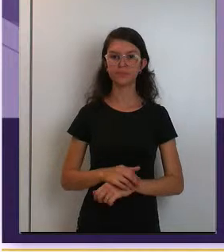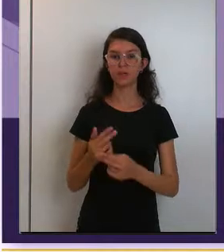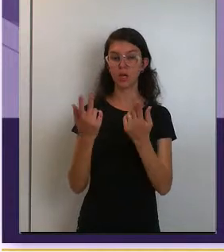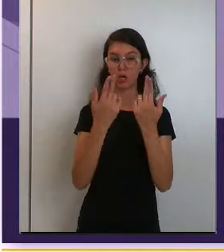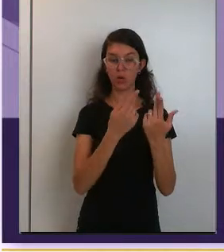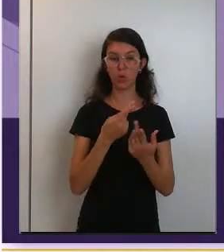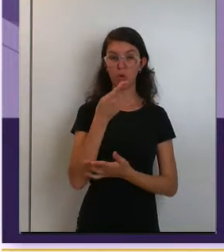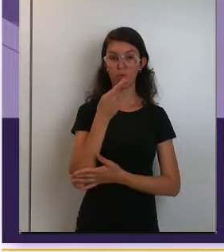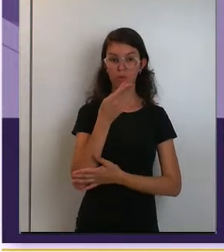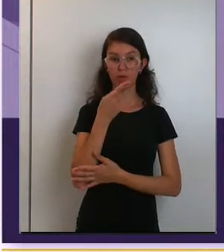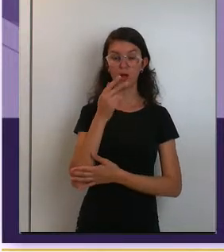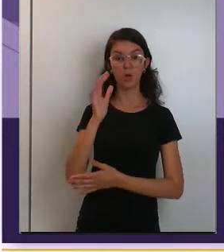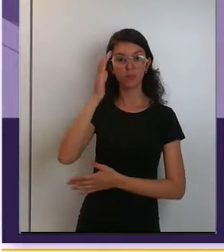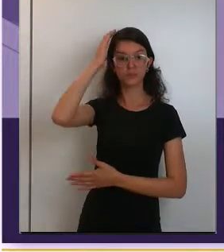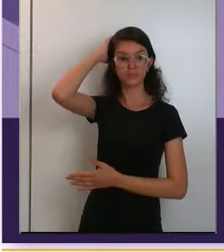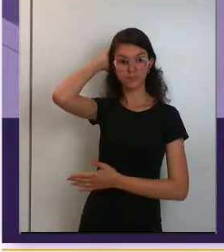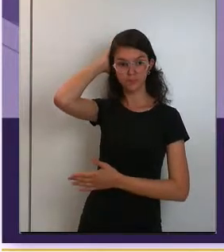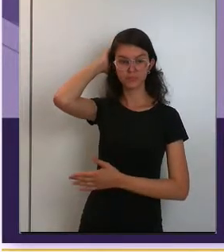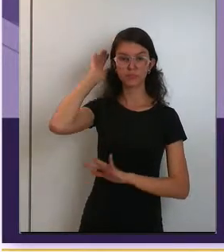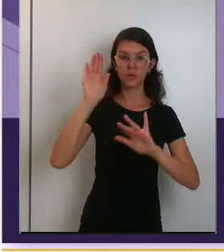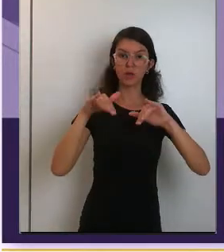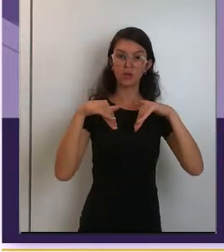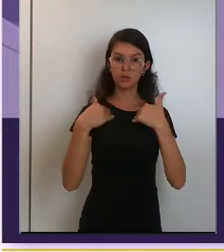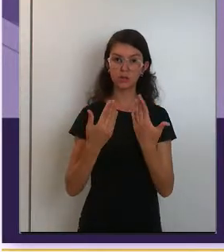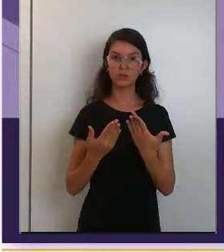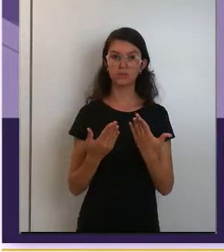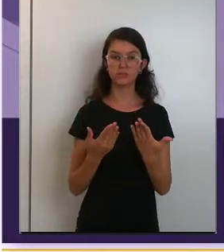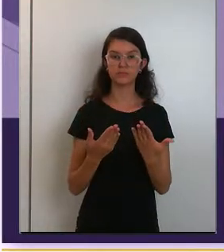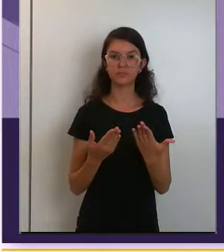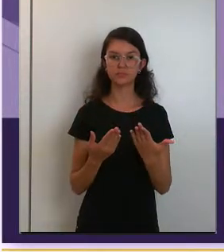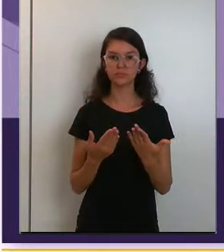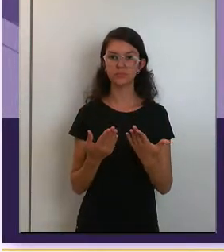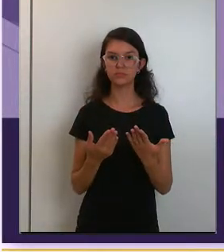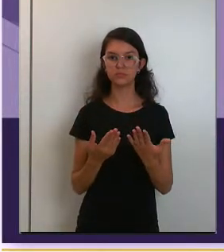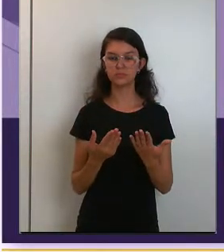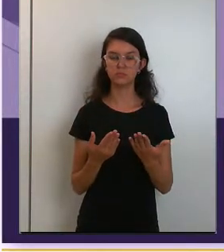doutora Adriana, é uma questão que